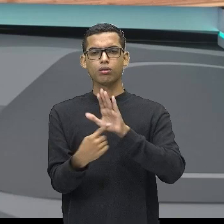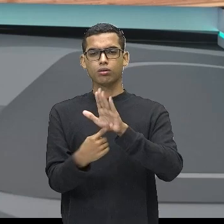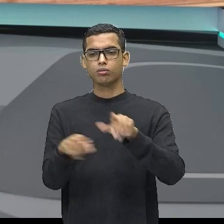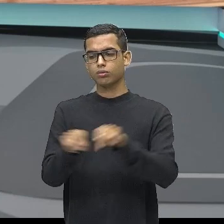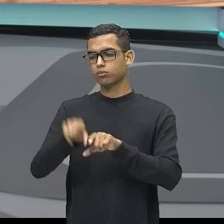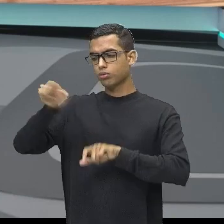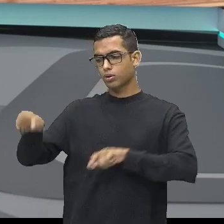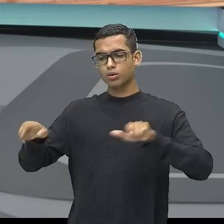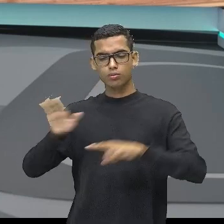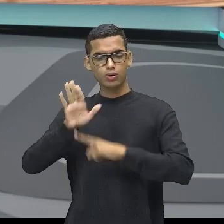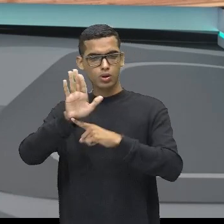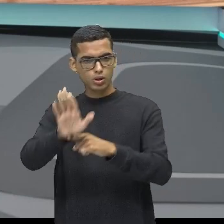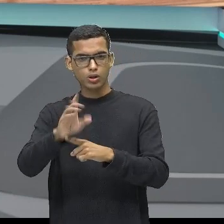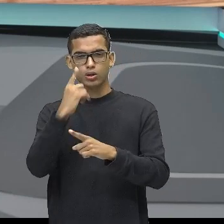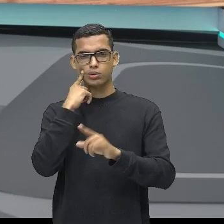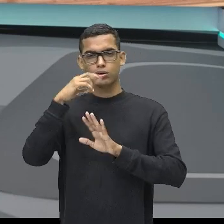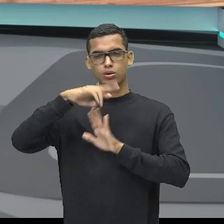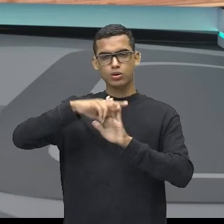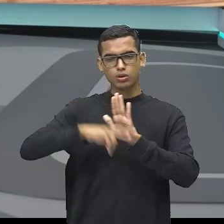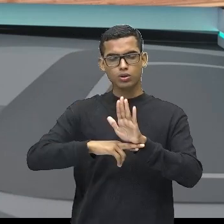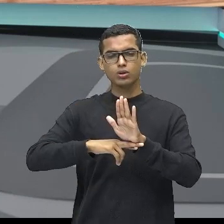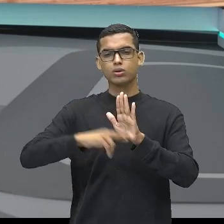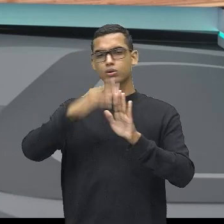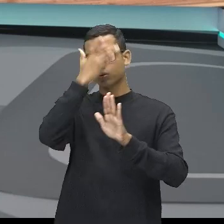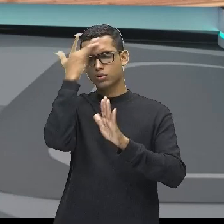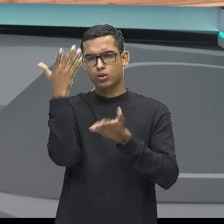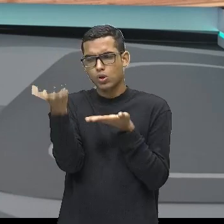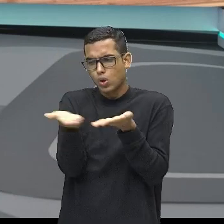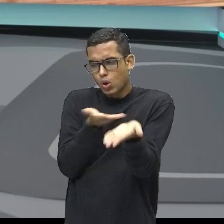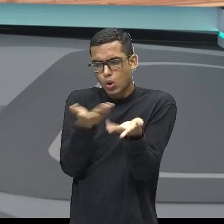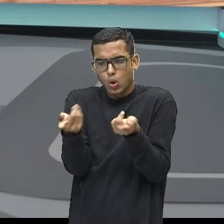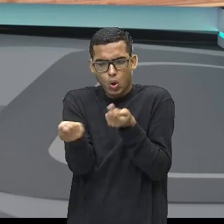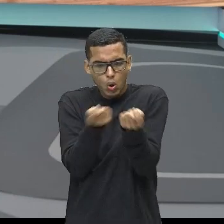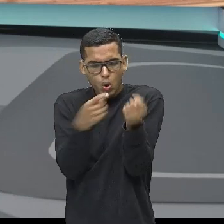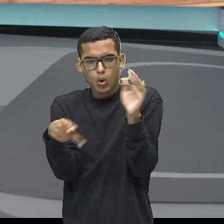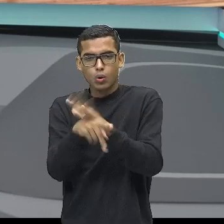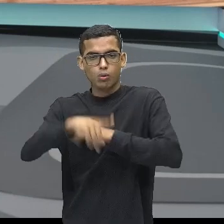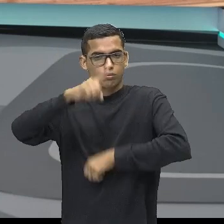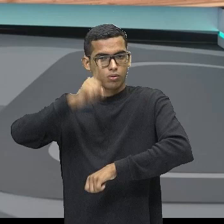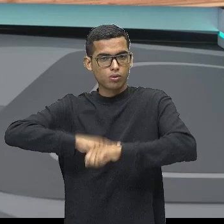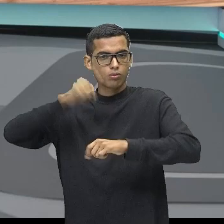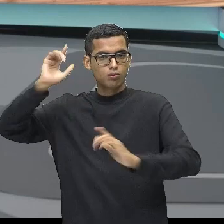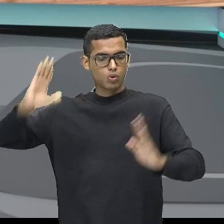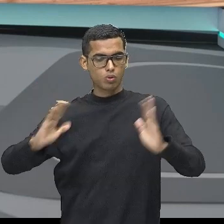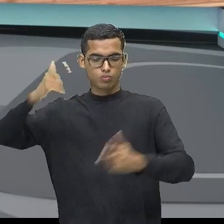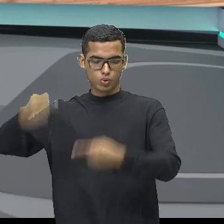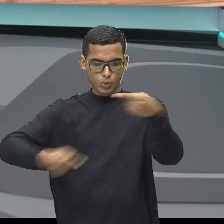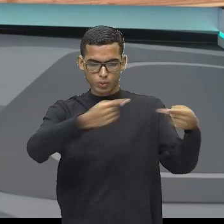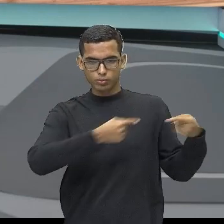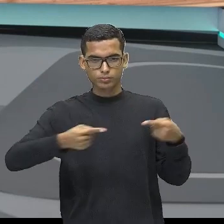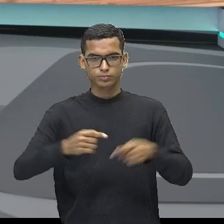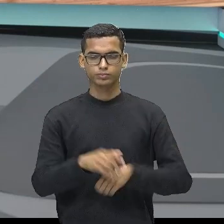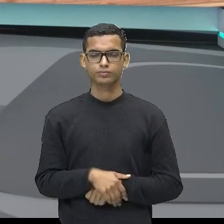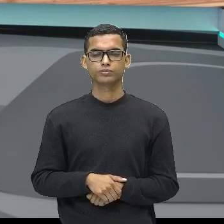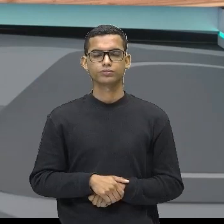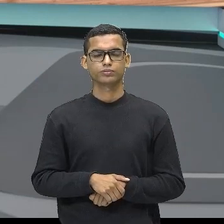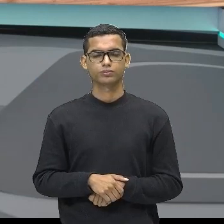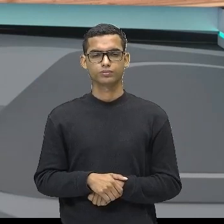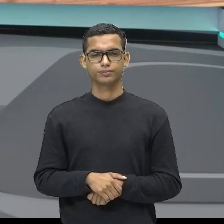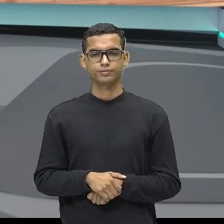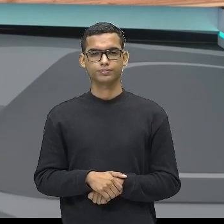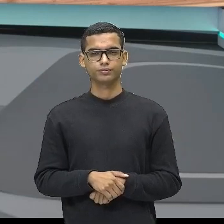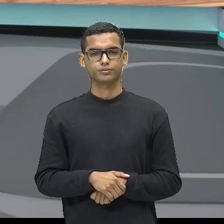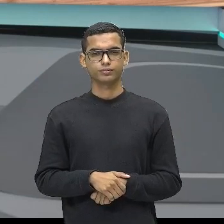que ele funciona ali como alguém que irá conduzir os momentos em que o debate irá ocorrer, certo?